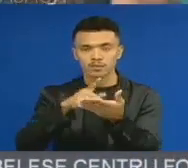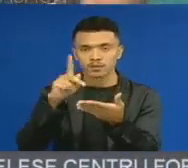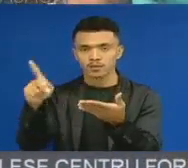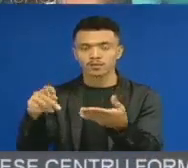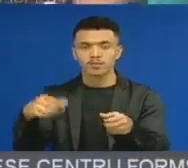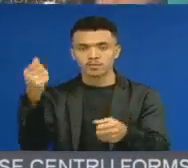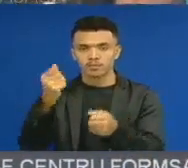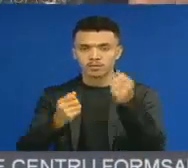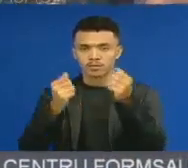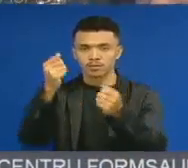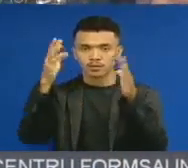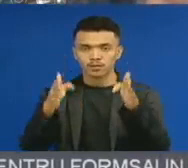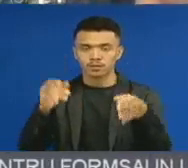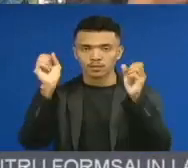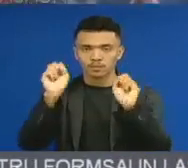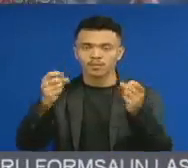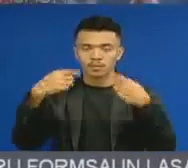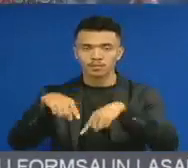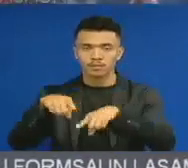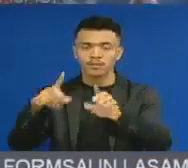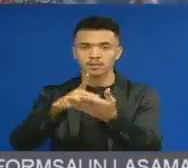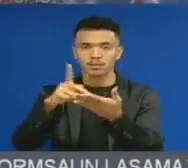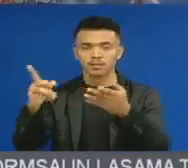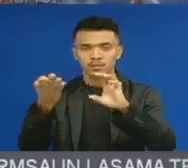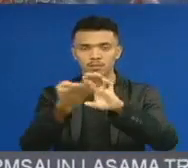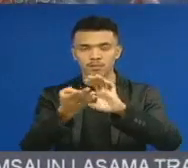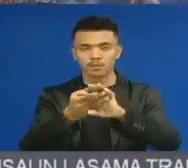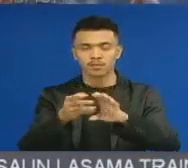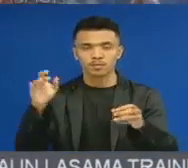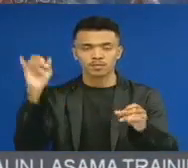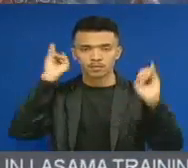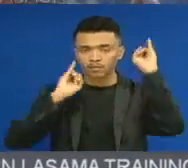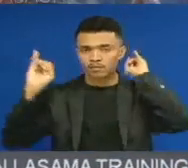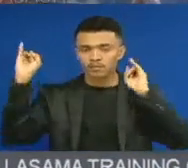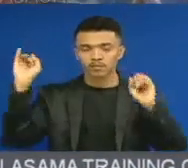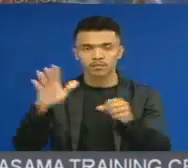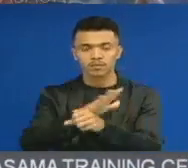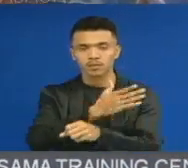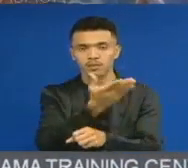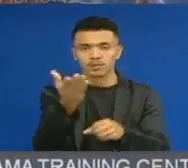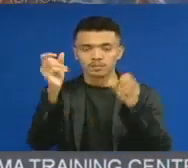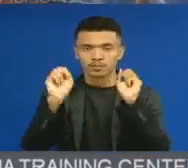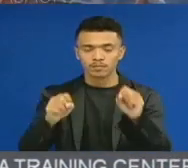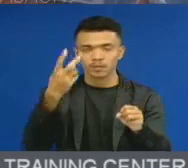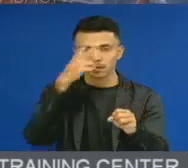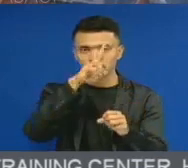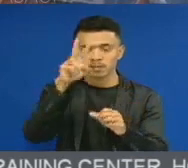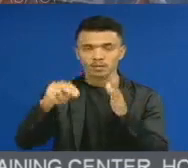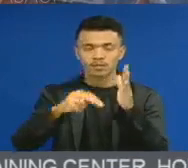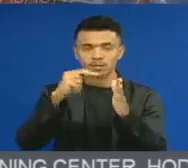baselu iha banco dia que informação completa li utang ita bot sira bele acompanha iha gazeta